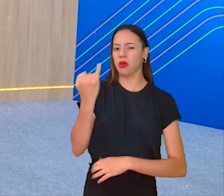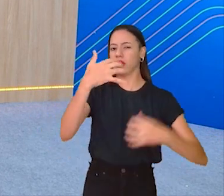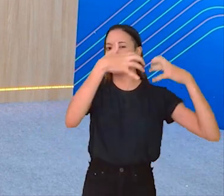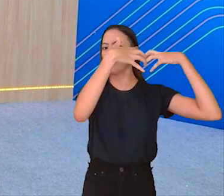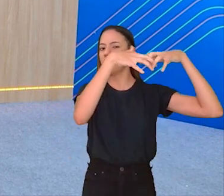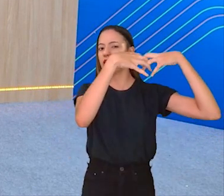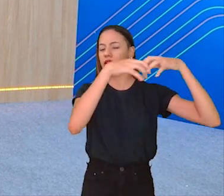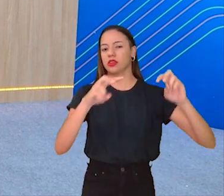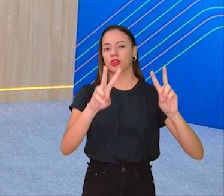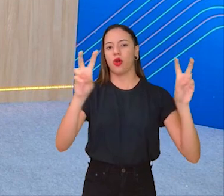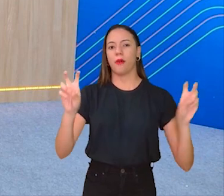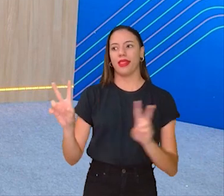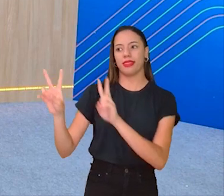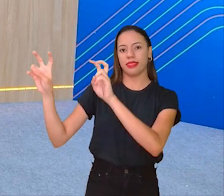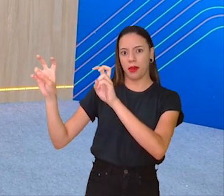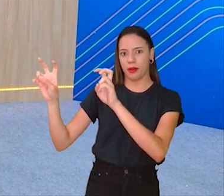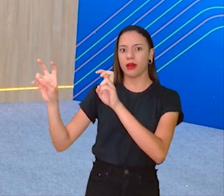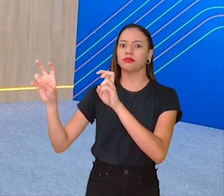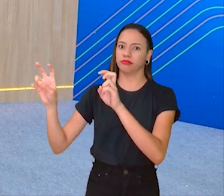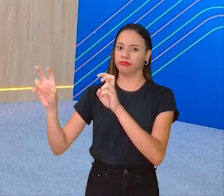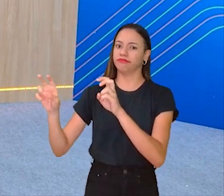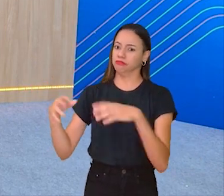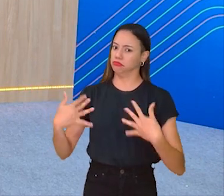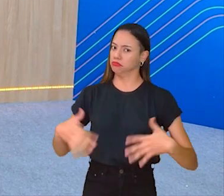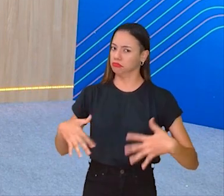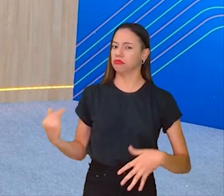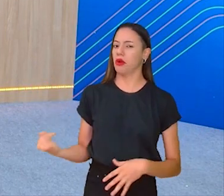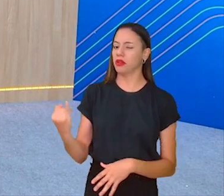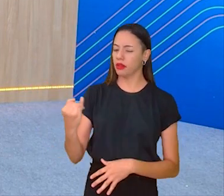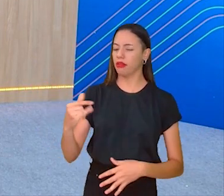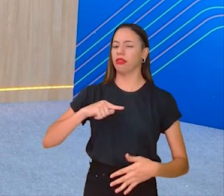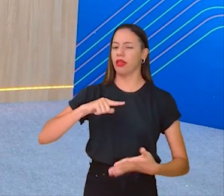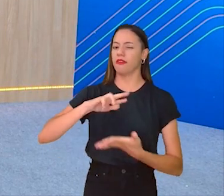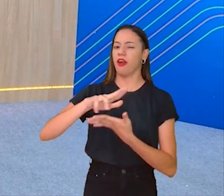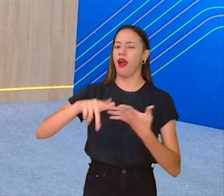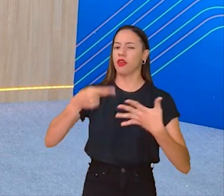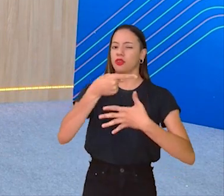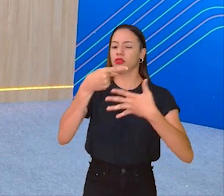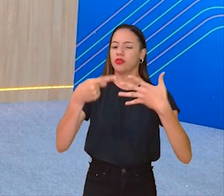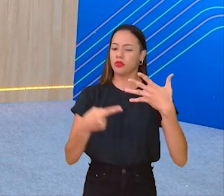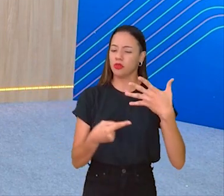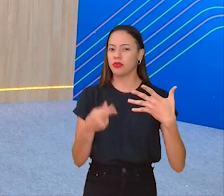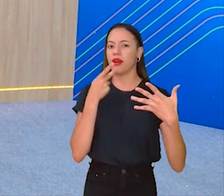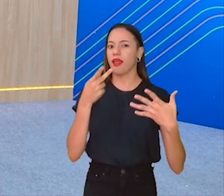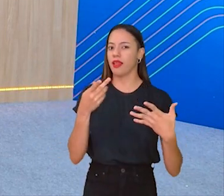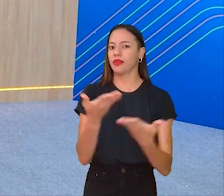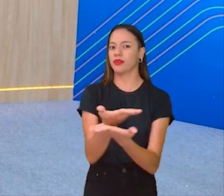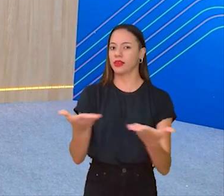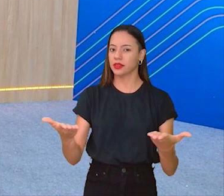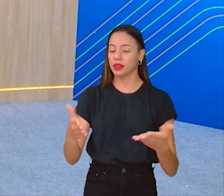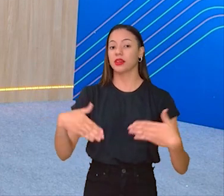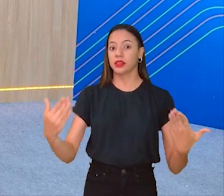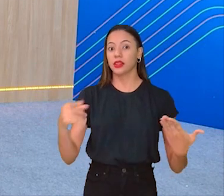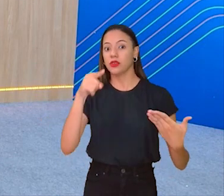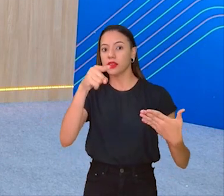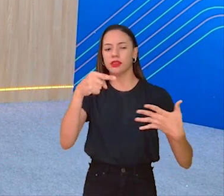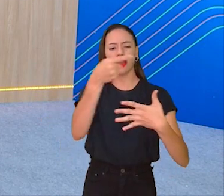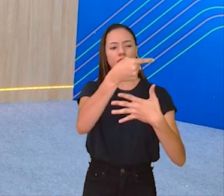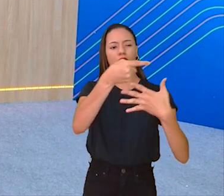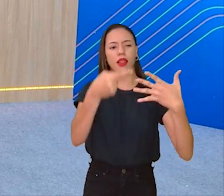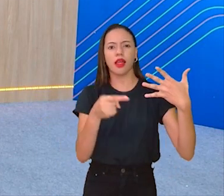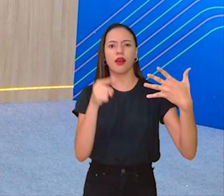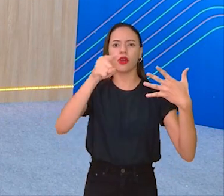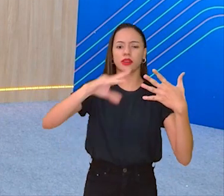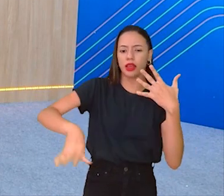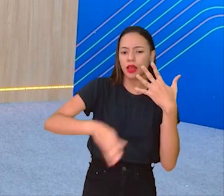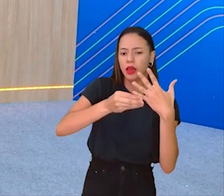sobre essa temática também. Então, são vários pontos, né, que a gente vem abordando aqui com eles. E aí, cada ponto você vai ali ajustando, vai